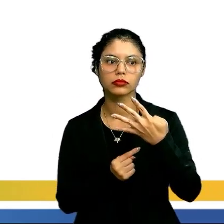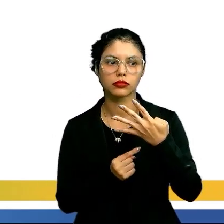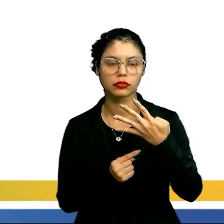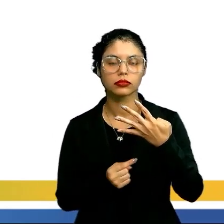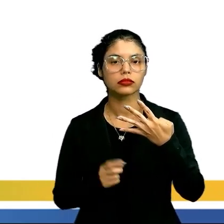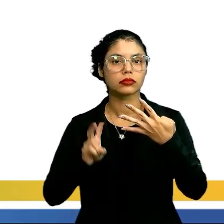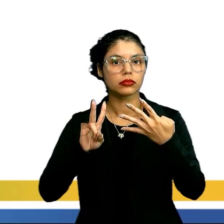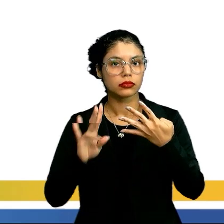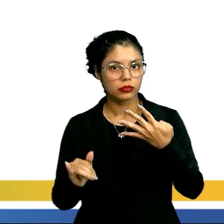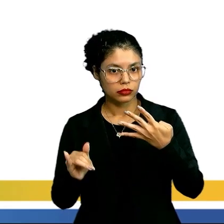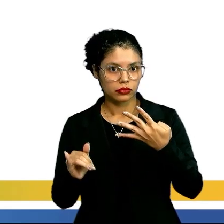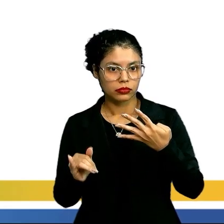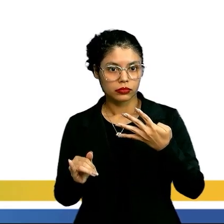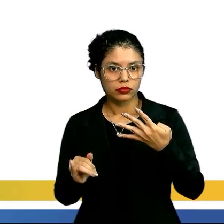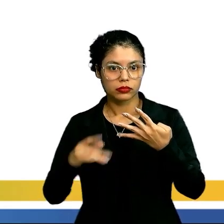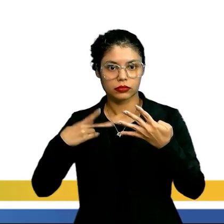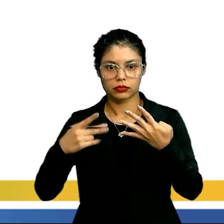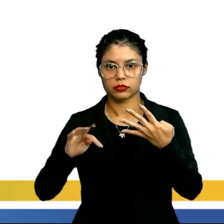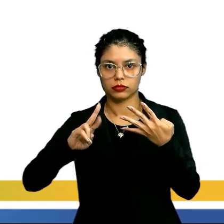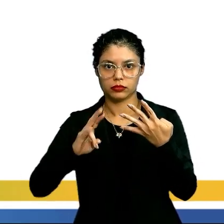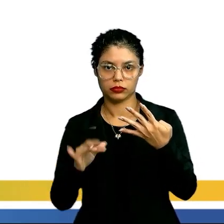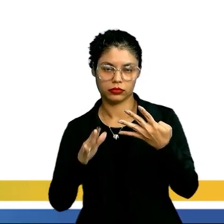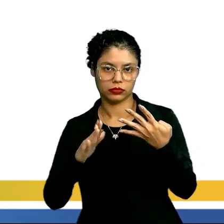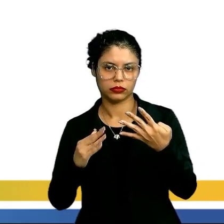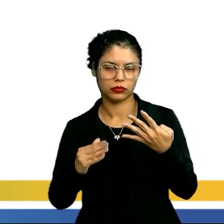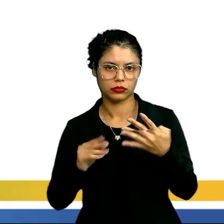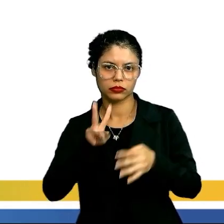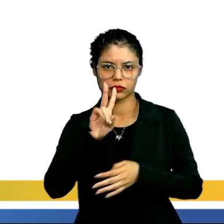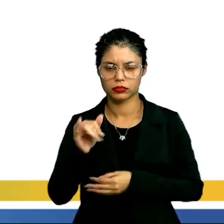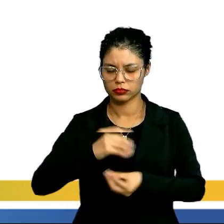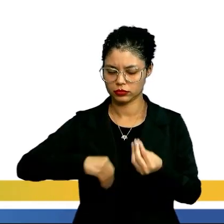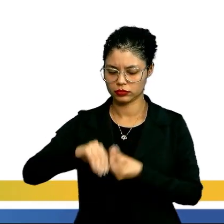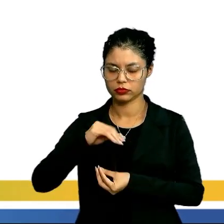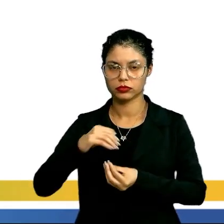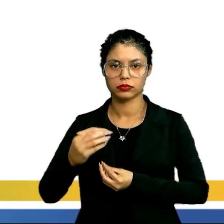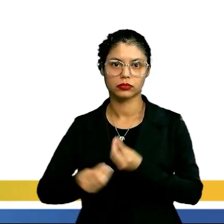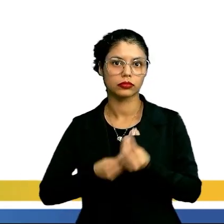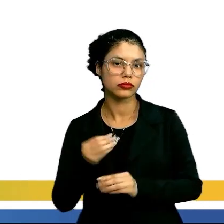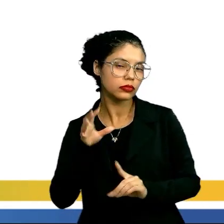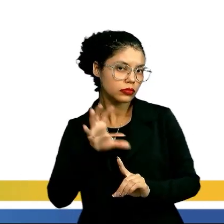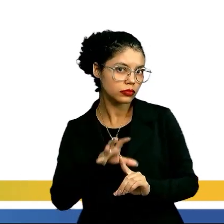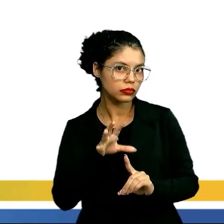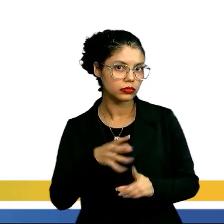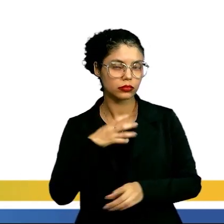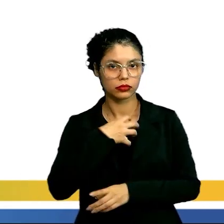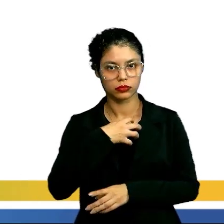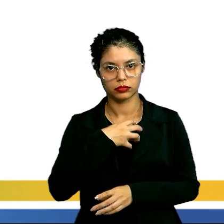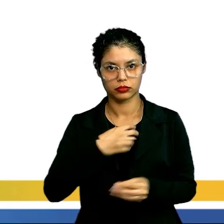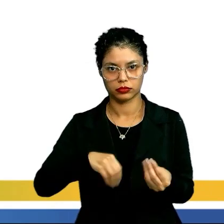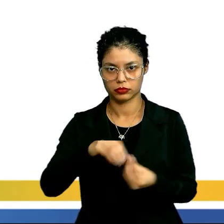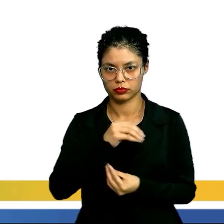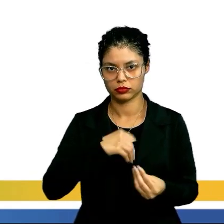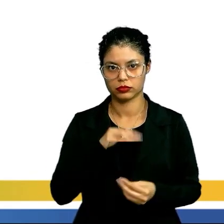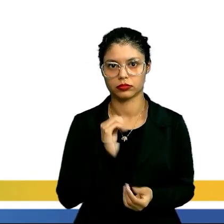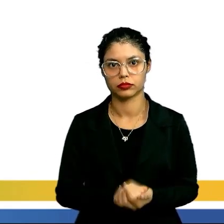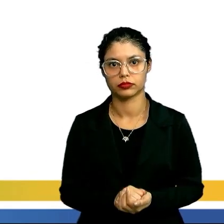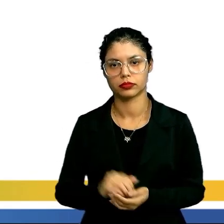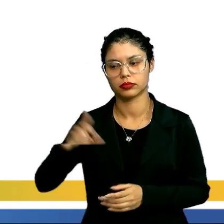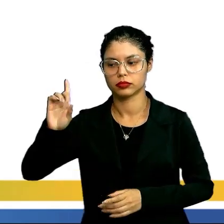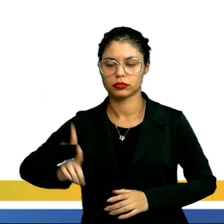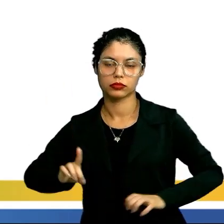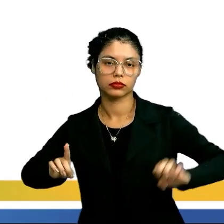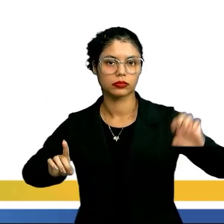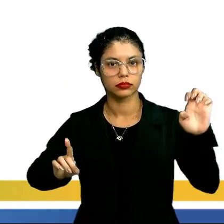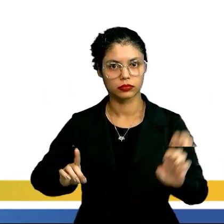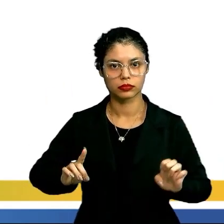eles perturbam o equilíbrio químico. Como que eles atacam uma reação, como que eles influenciam no sentido reacional, se é para a direita ou se